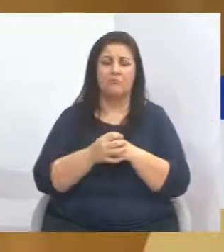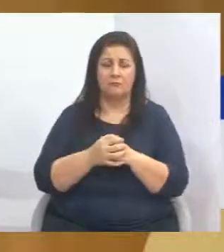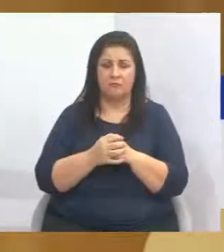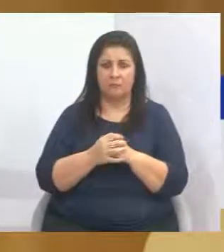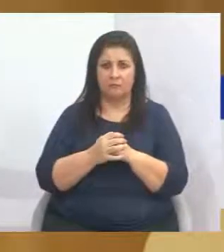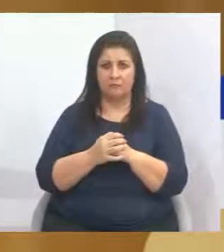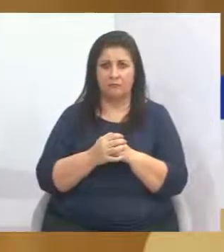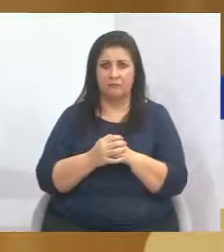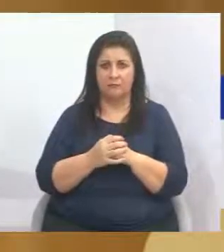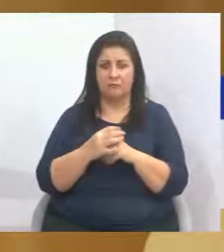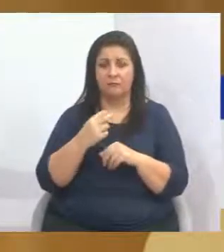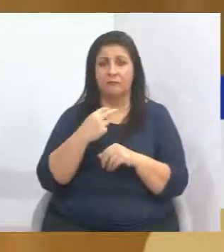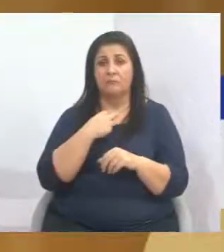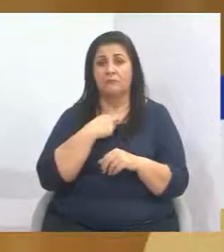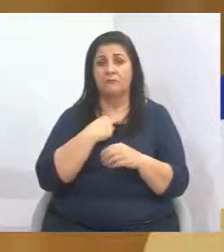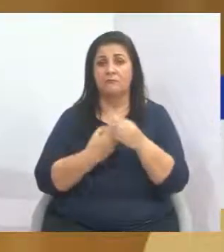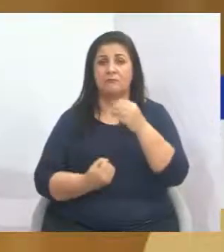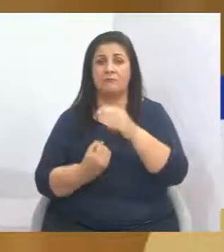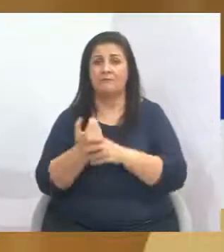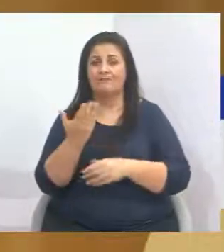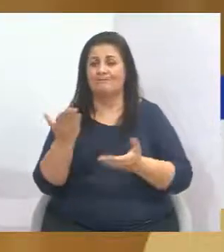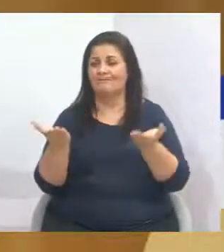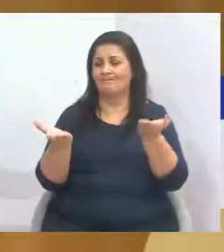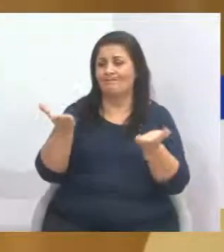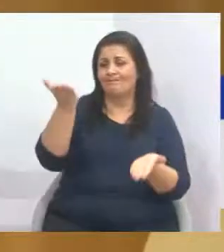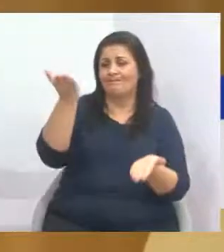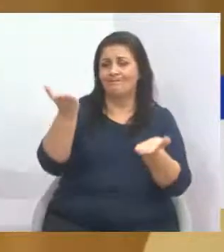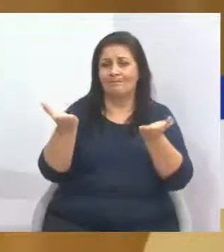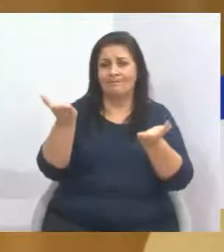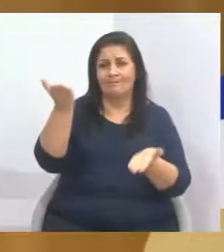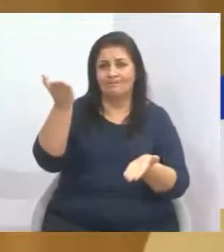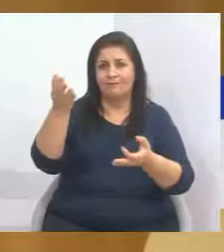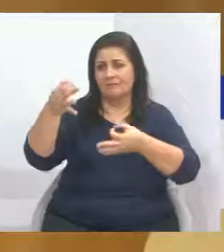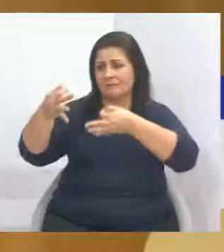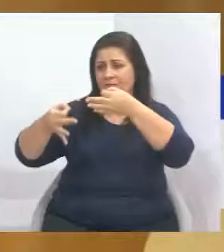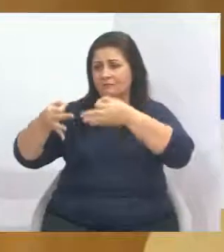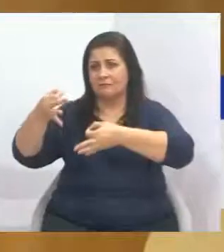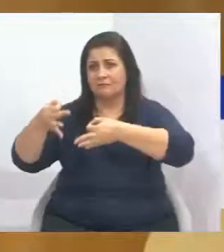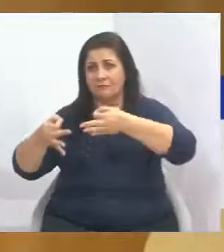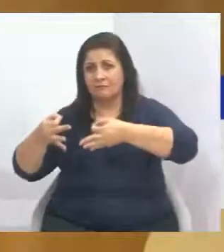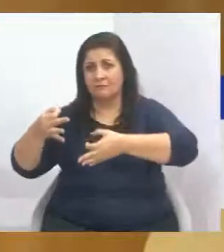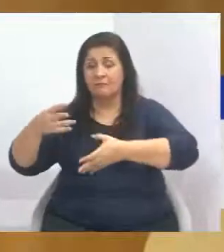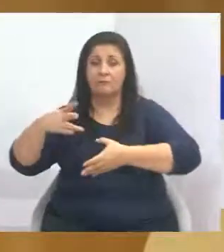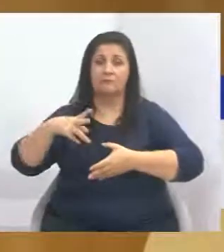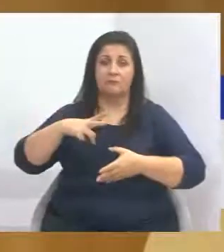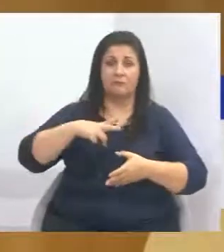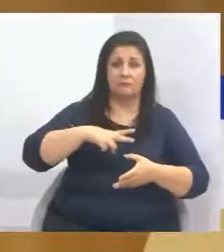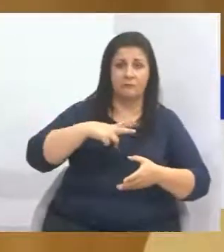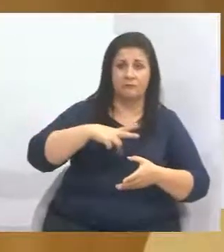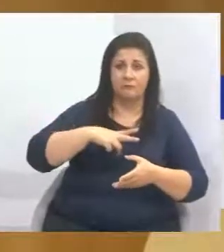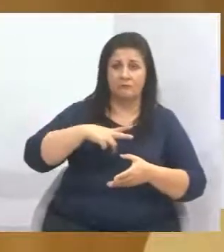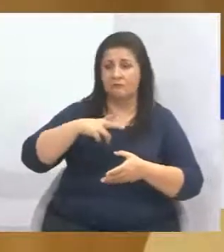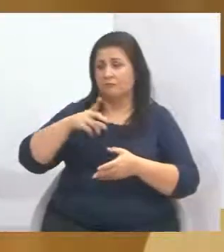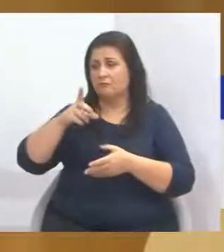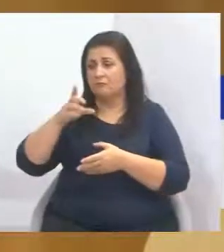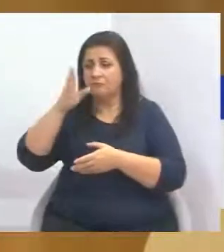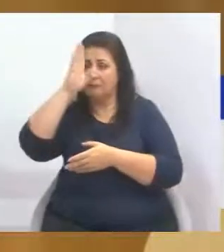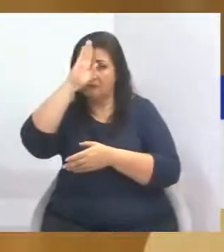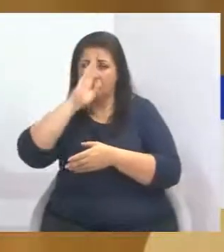serviço, criando uma desigualdade entre pessoas jurídicas do mesmo ramo e da mesma região metropolitana.